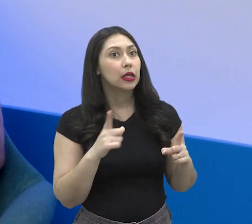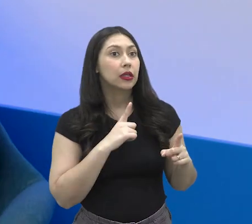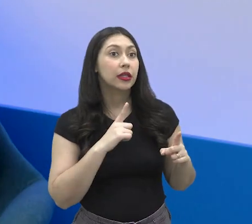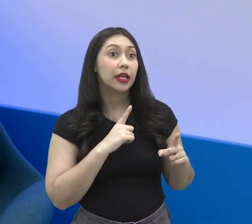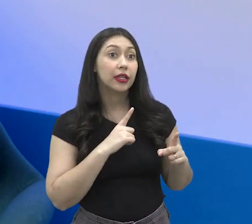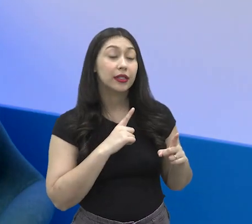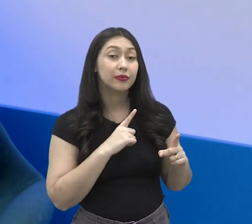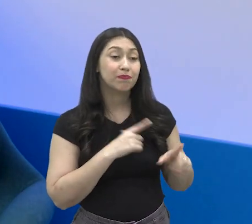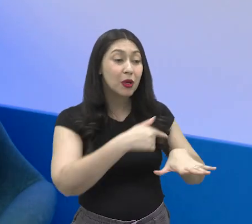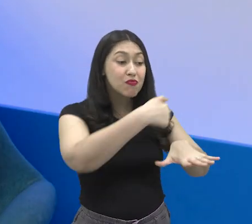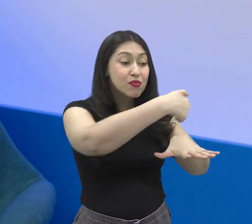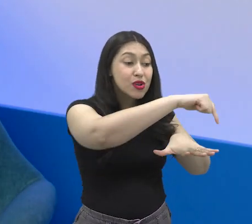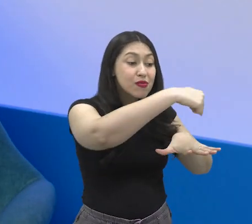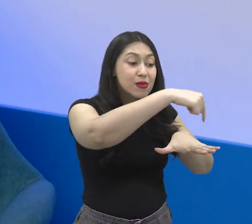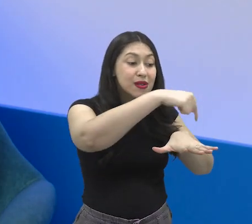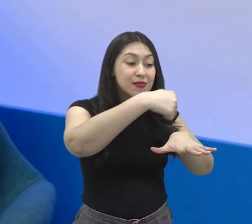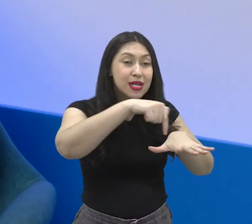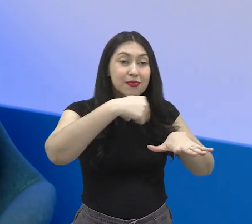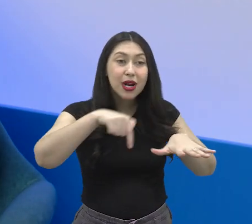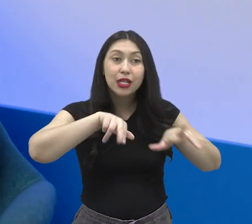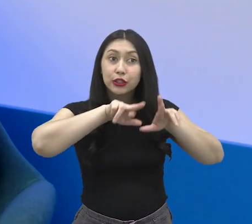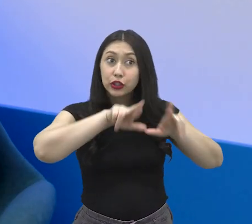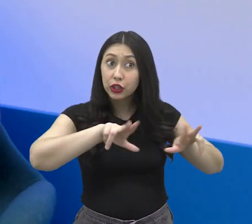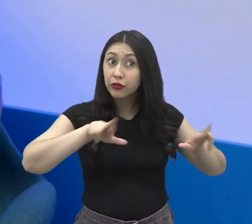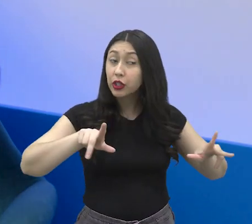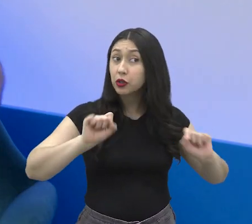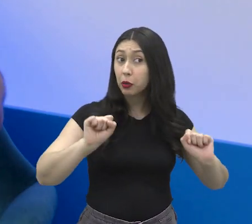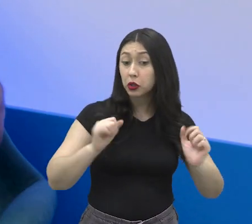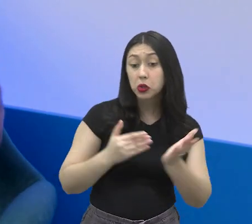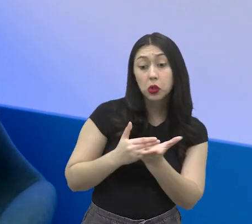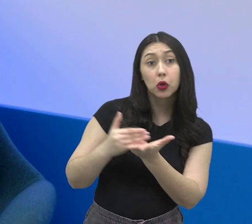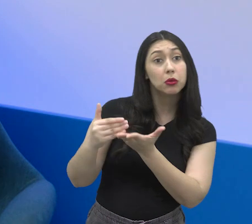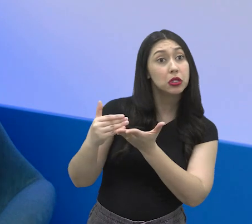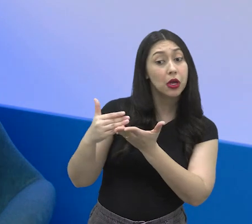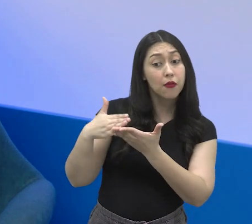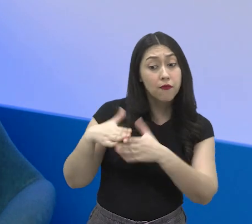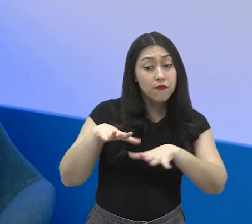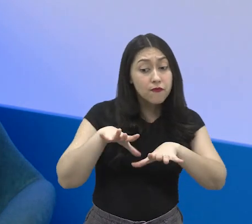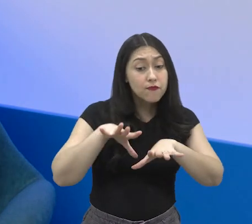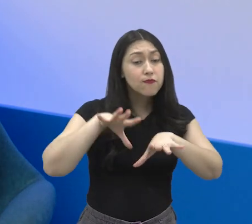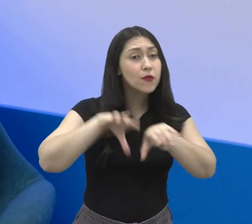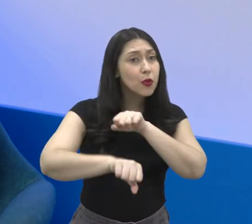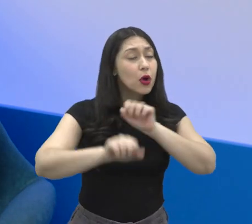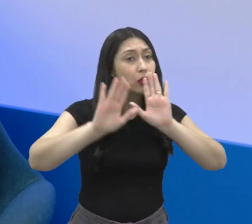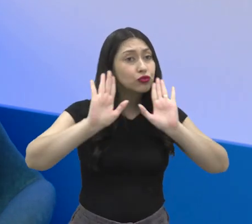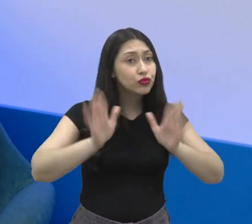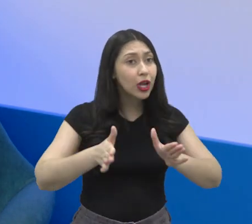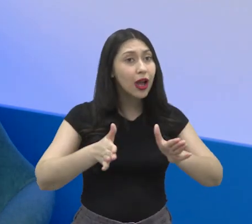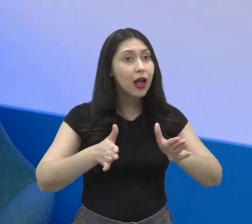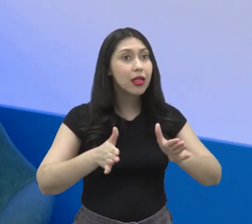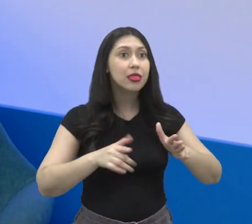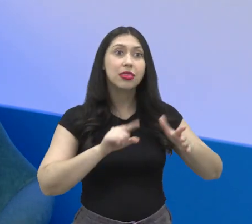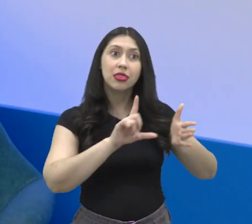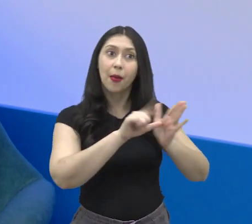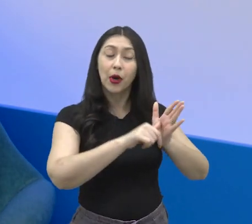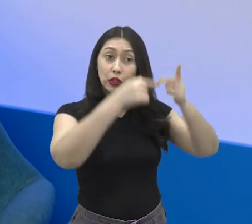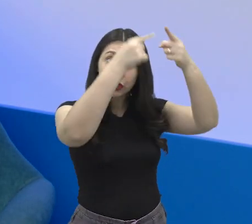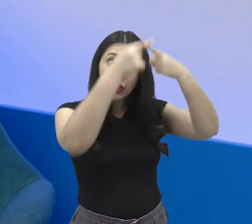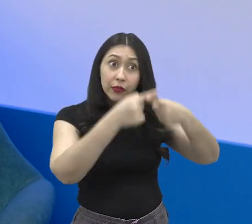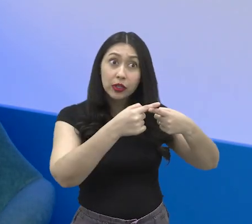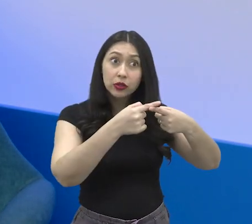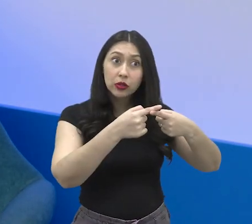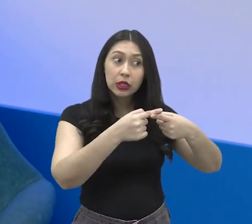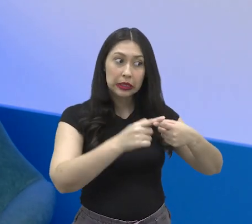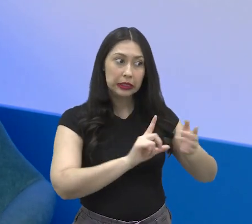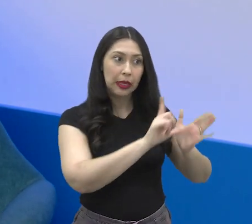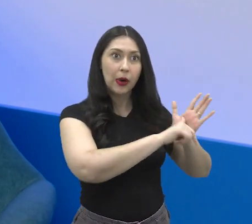a gente tem diferentes segmentos, como eu disse, né? Desde uma iniciação até a formação no esporte, até o rendimento e